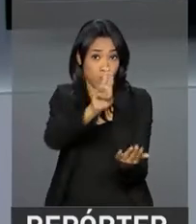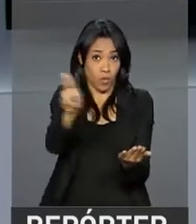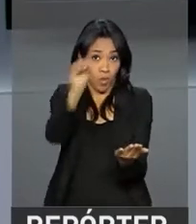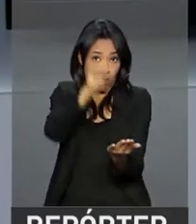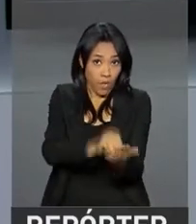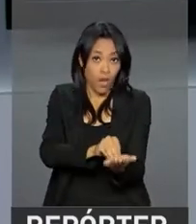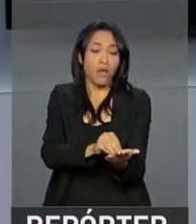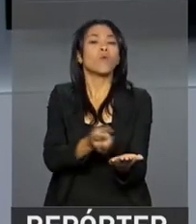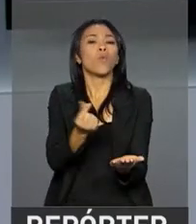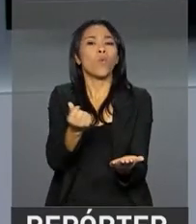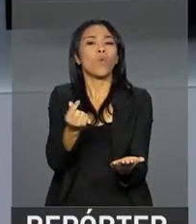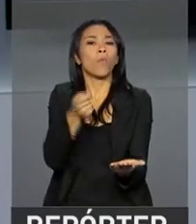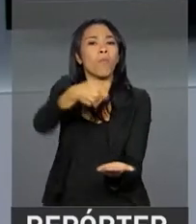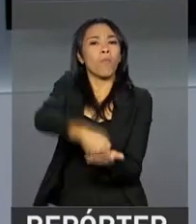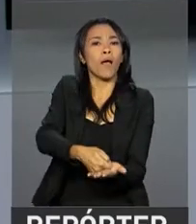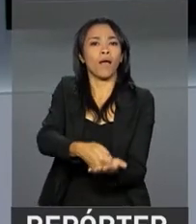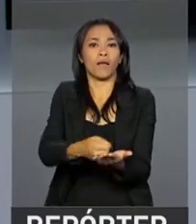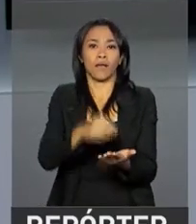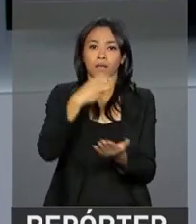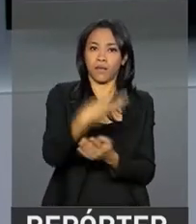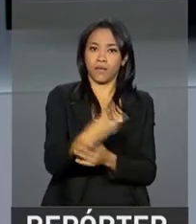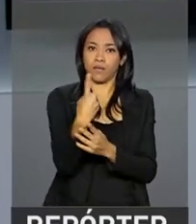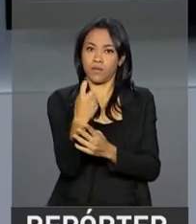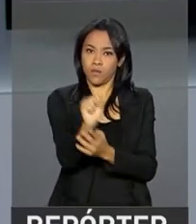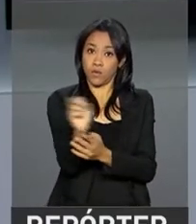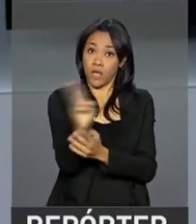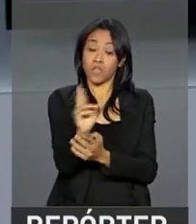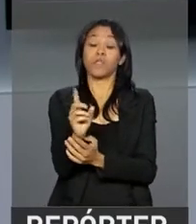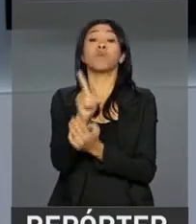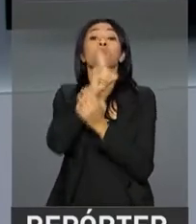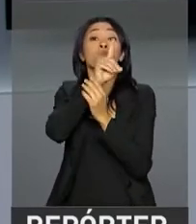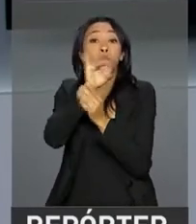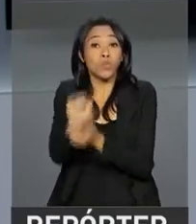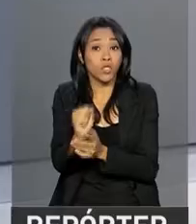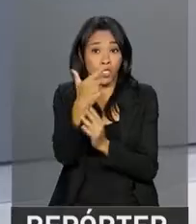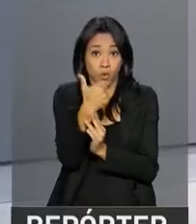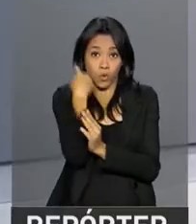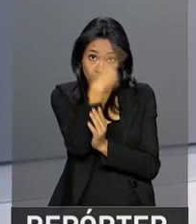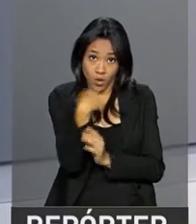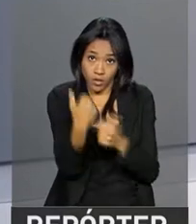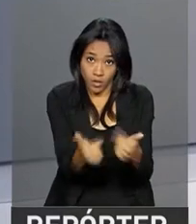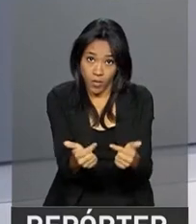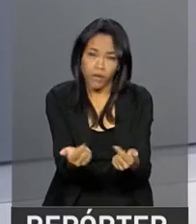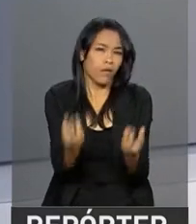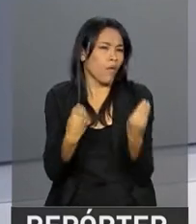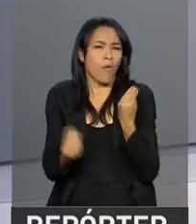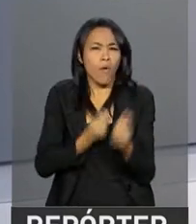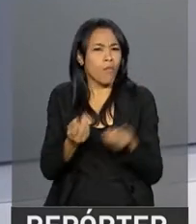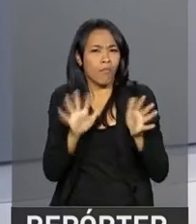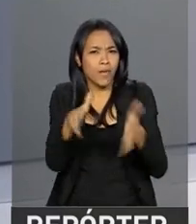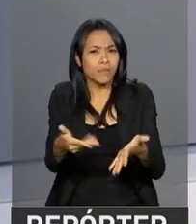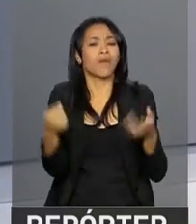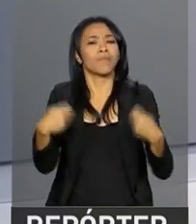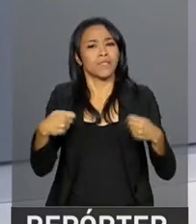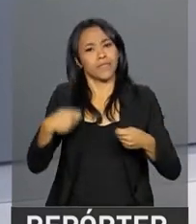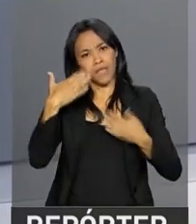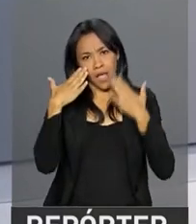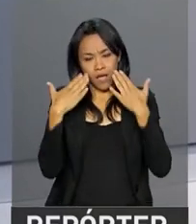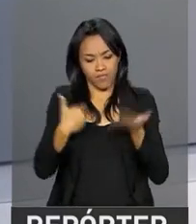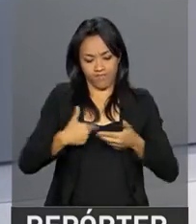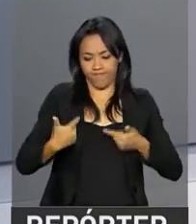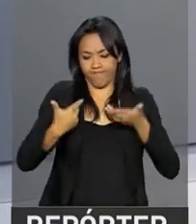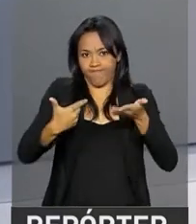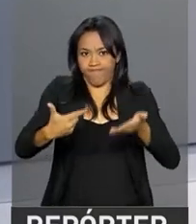remuneração é de 318 reais por dia por 12 horas de trabalho para participar o servidor precisa apresentar o diploma